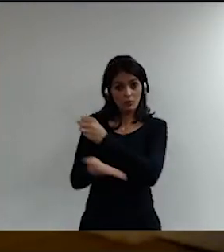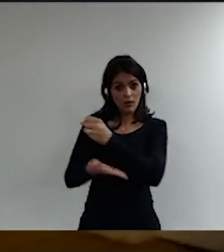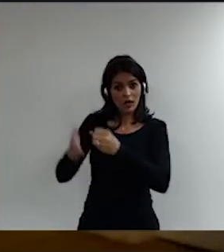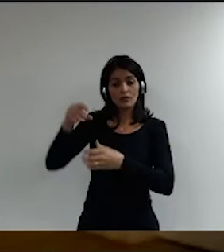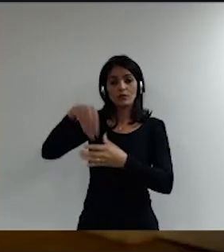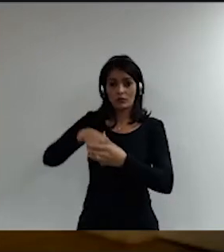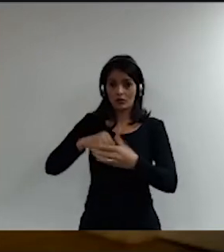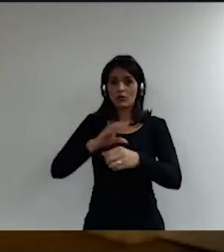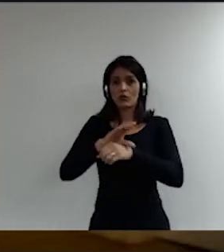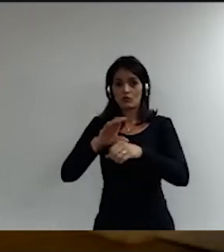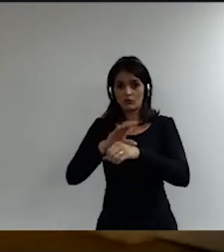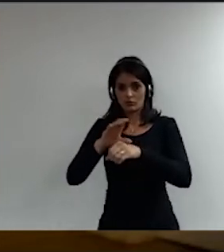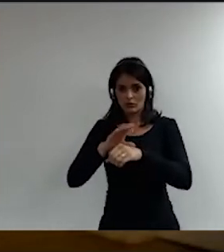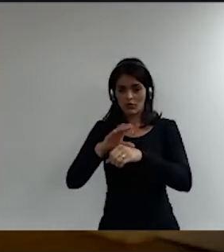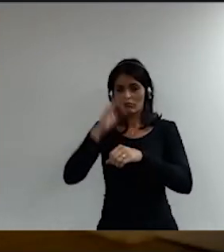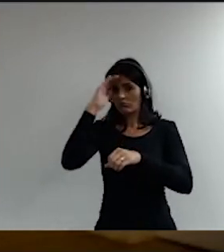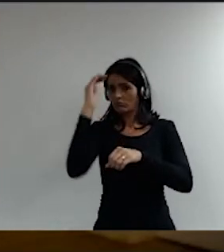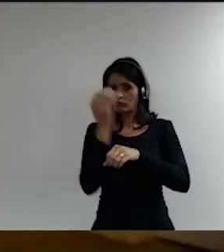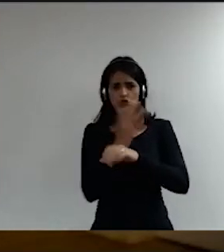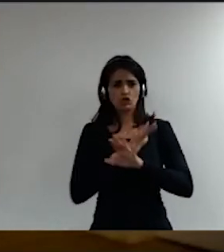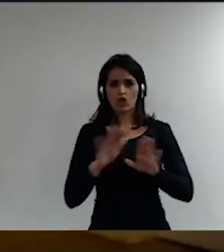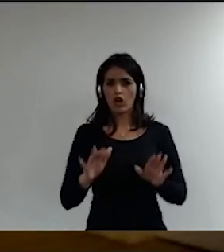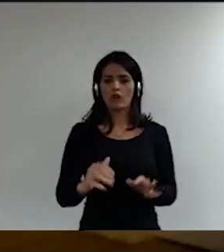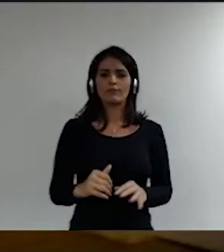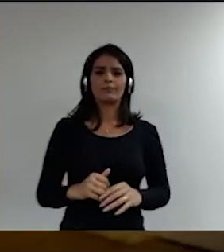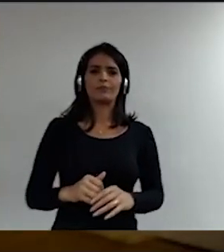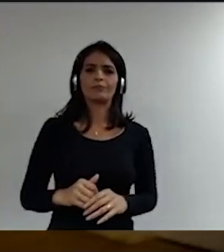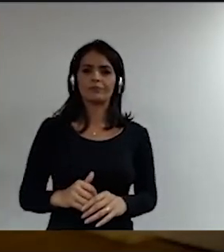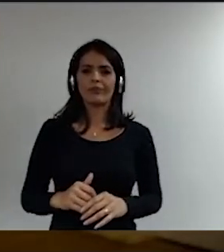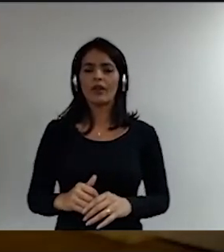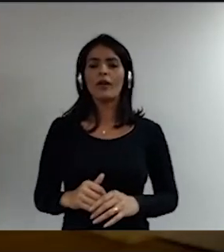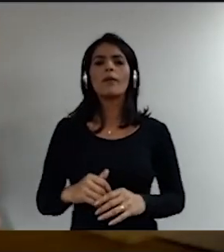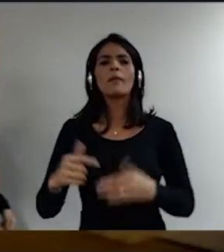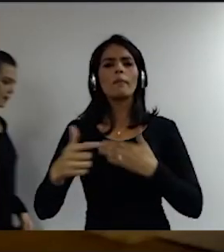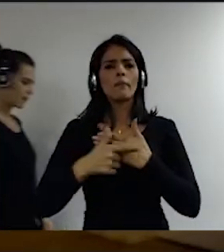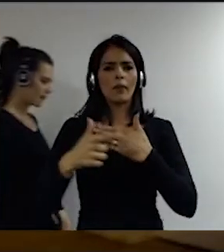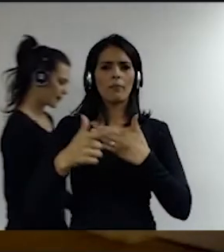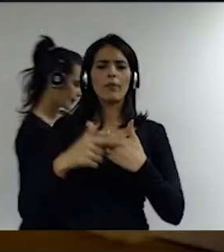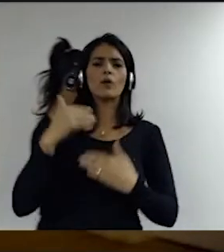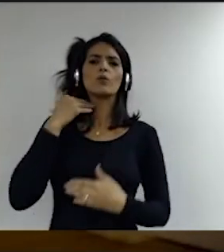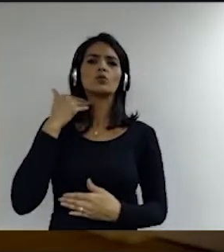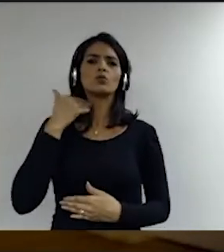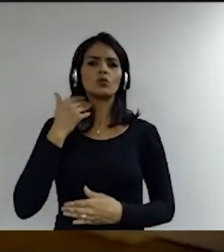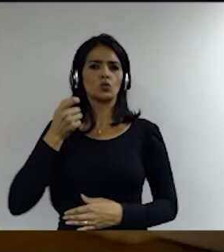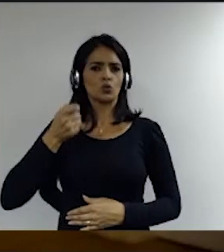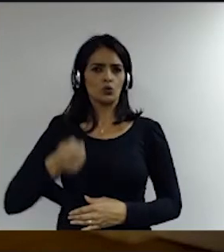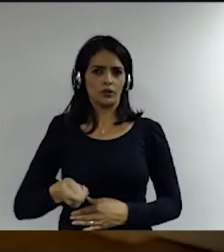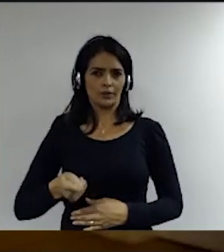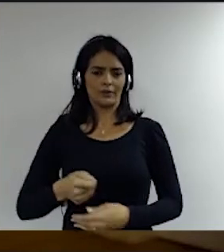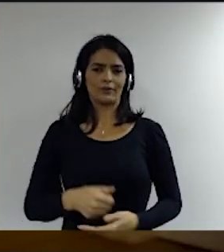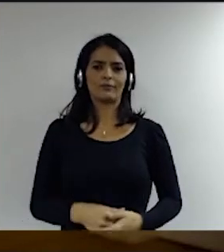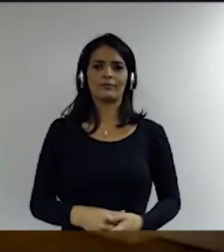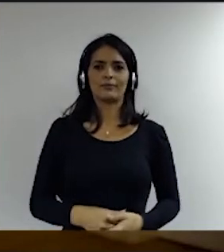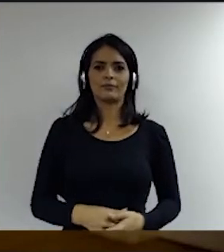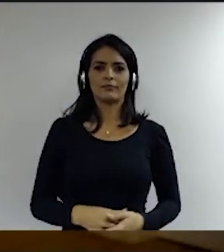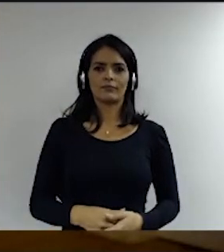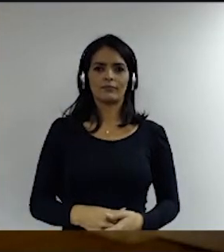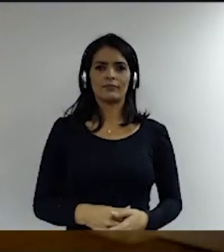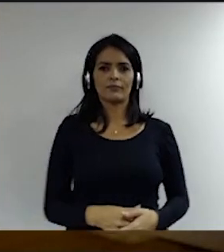nela agasalhados. Esse é o papel do juiz independente.